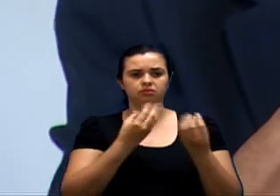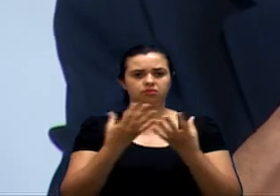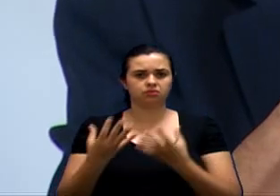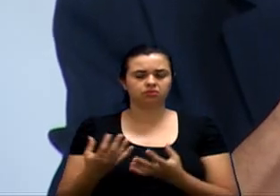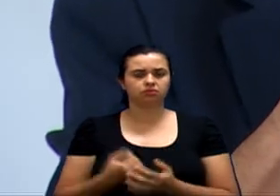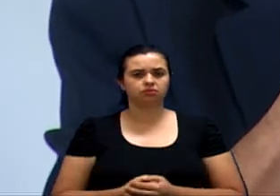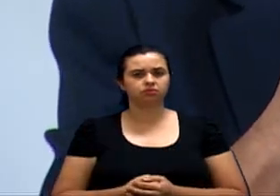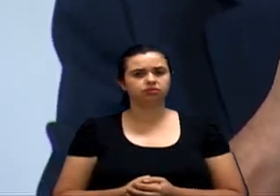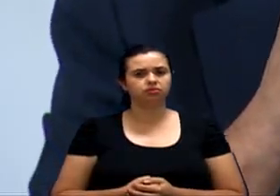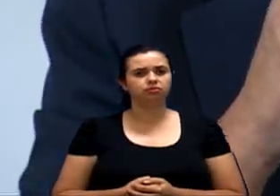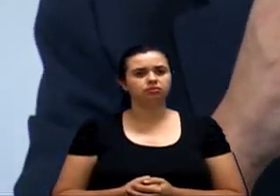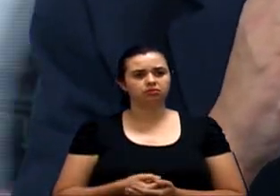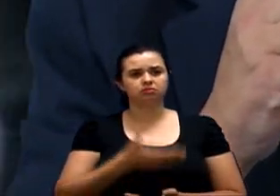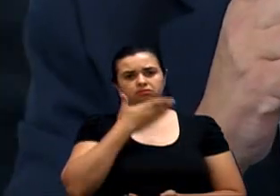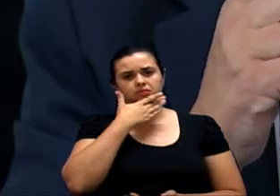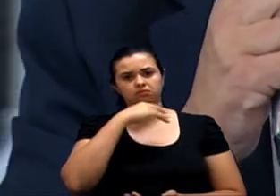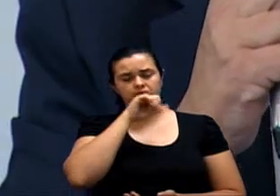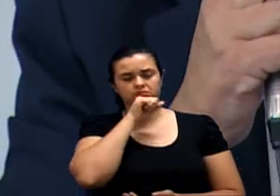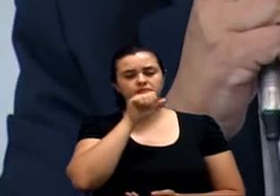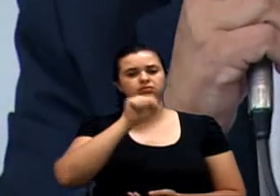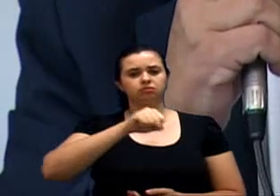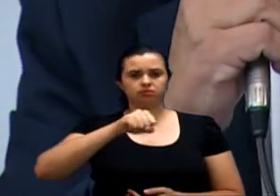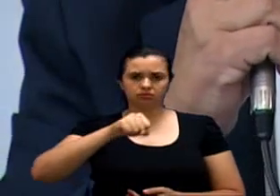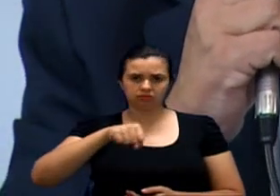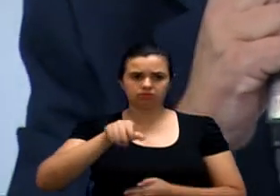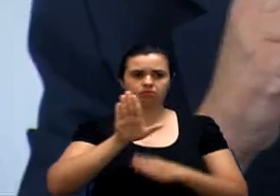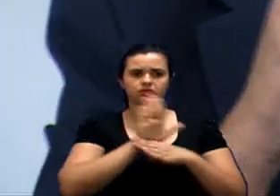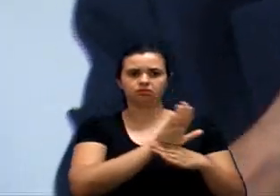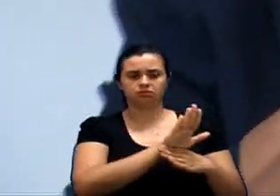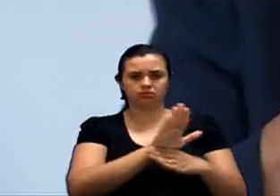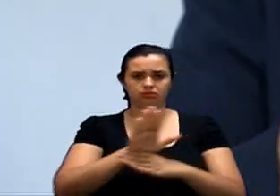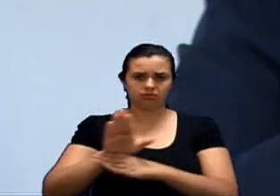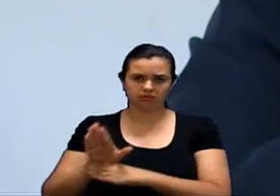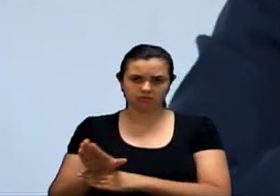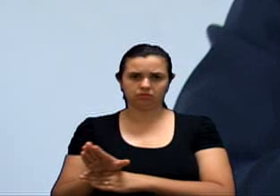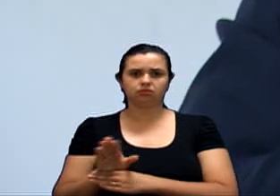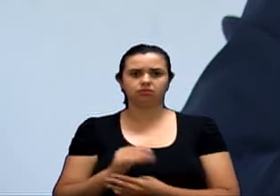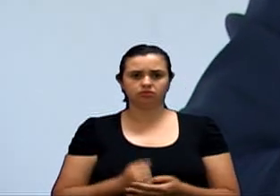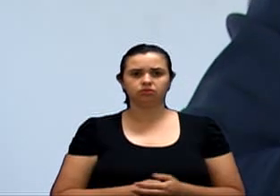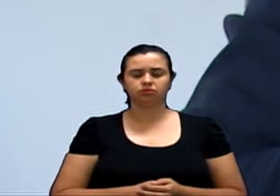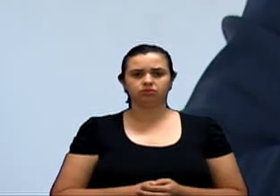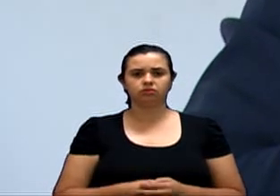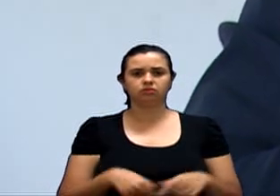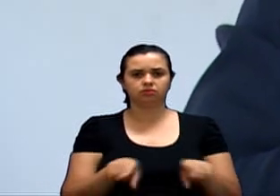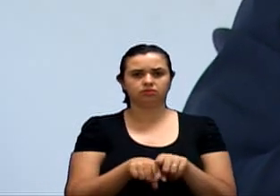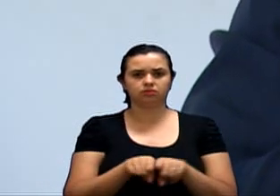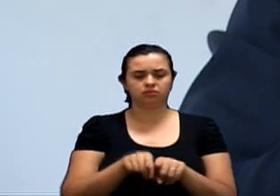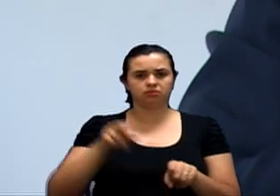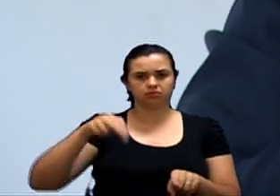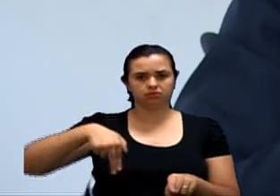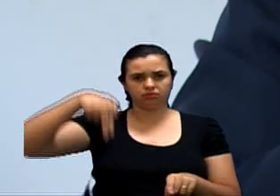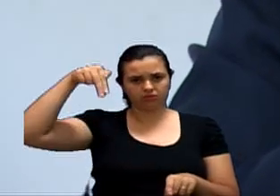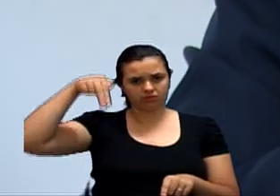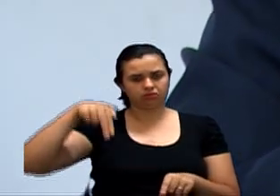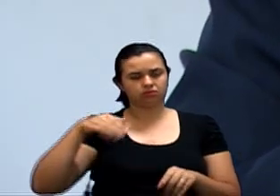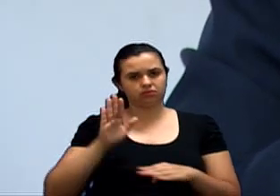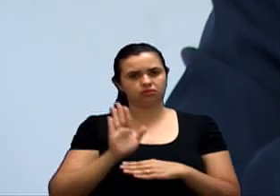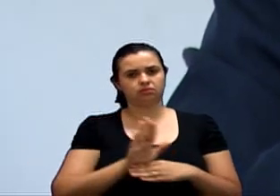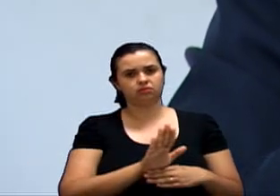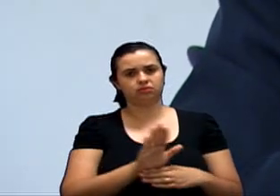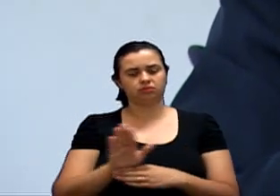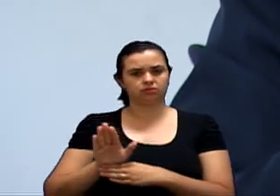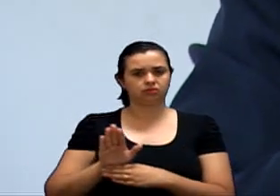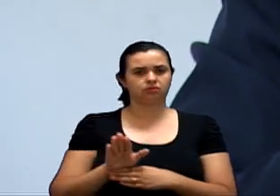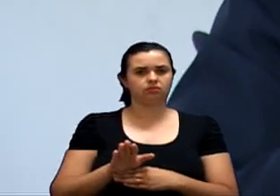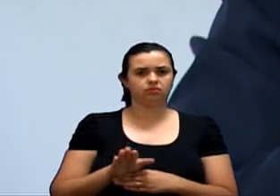foi sim, foi um dos que ajudou a implantar lá em cima. Eu, não só lá, também no Zona Norte, por ter com os outros